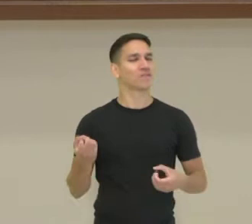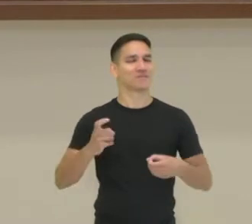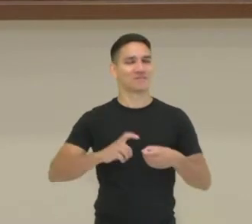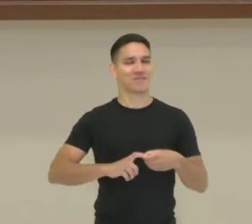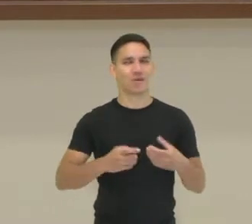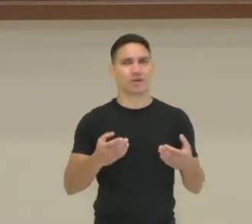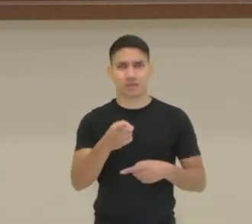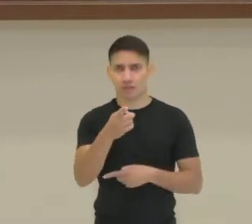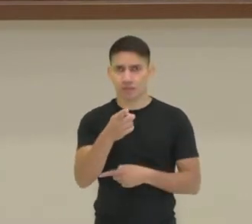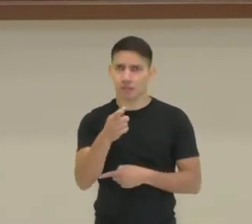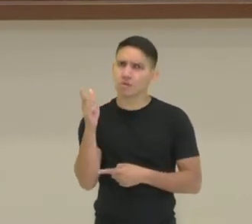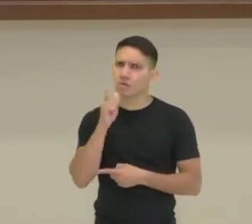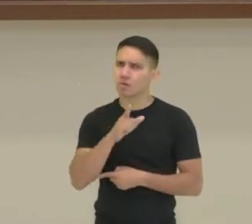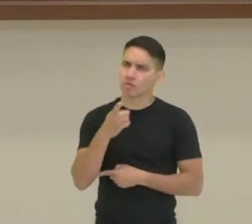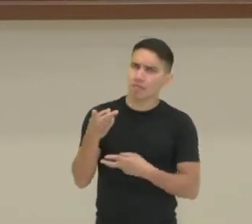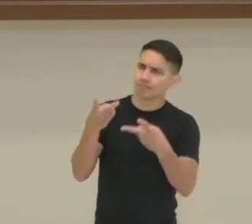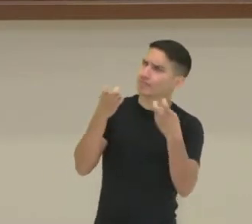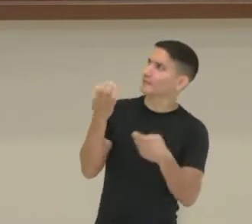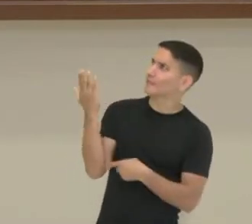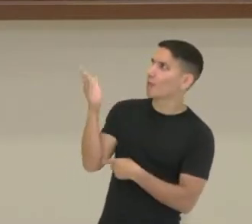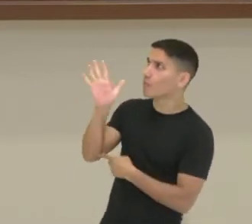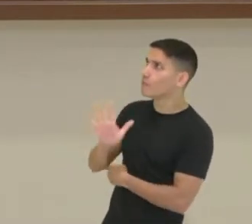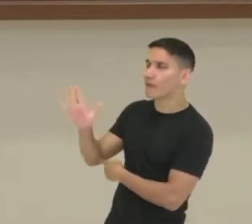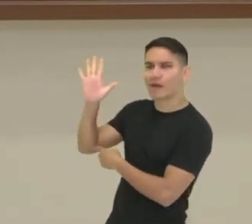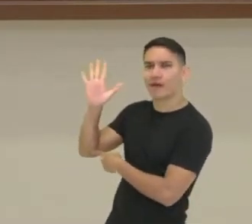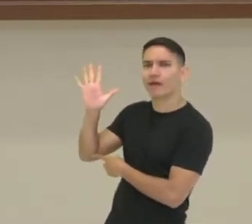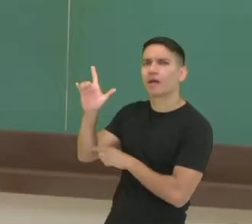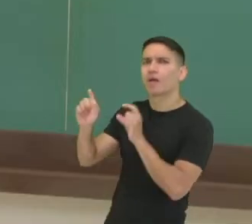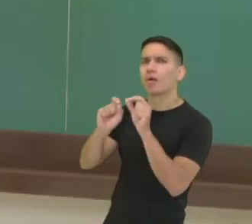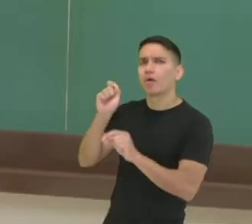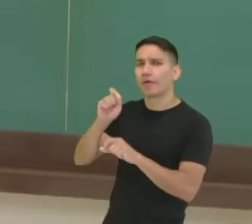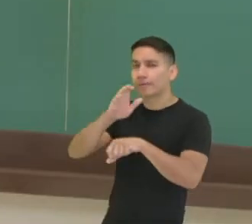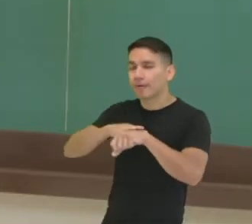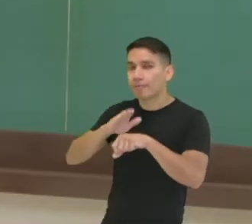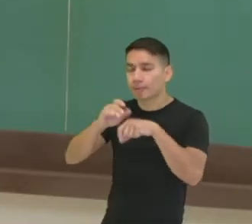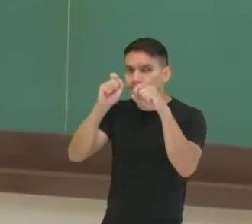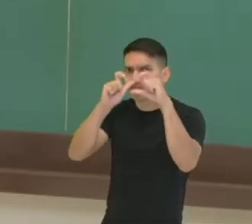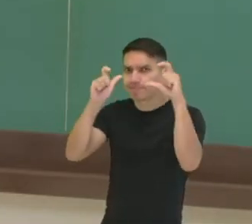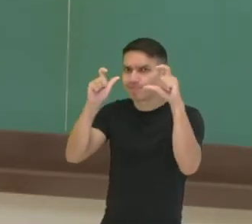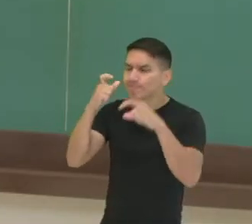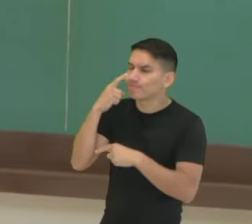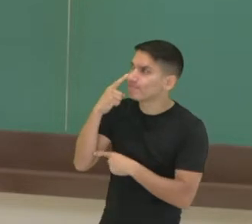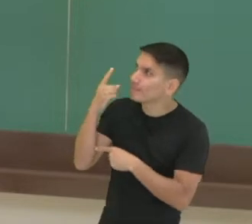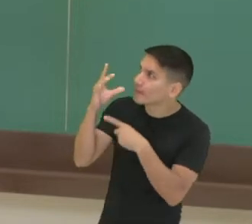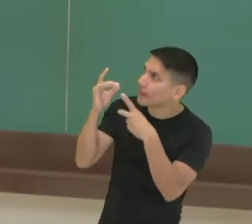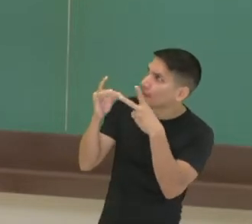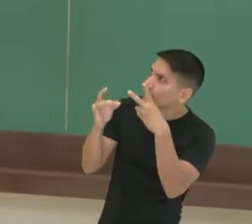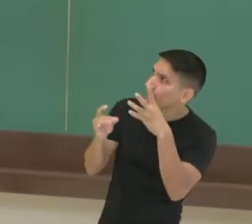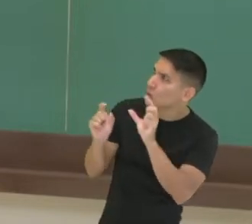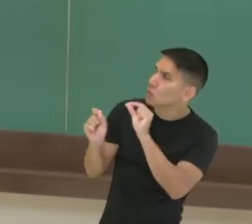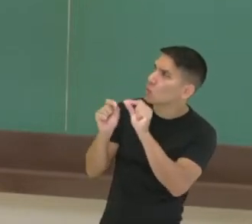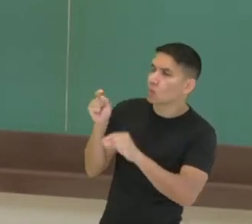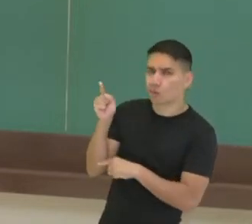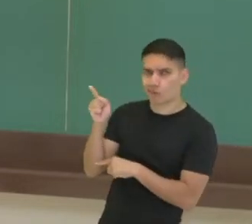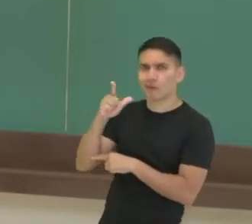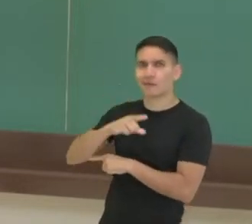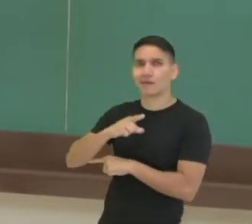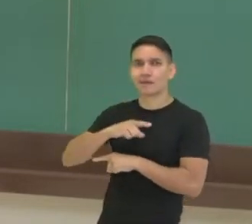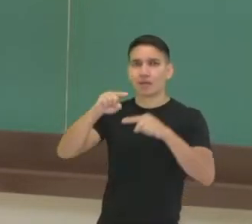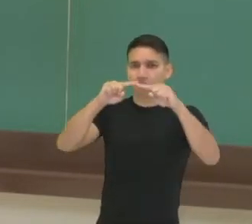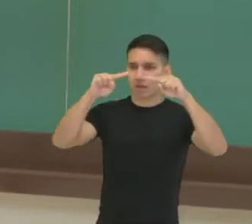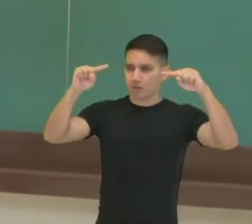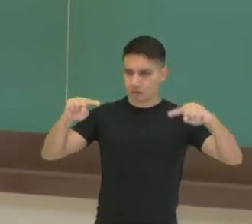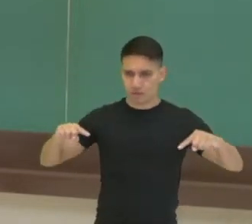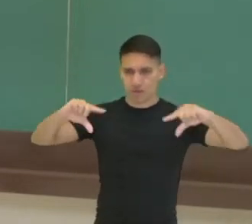Retornamos. E aí, olhou bem essa imagem? Então vamos olhar com bastante atenção? Então nós temos aqui o gol,